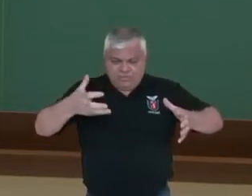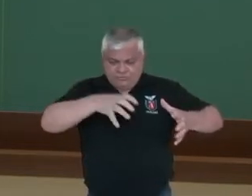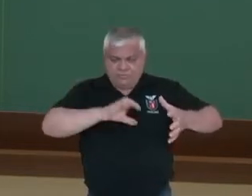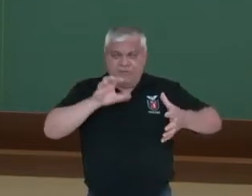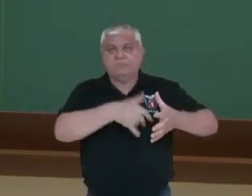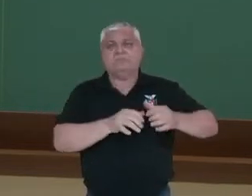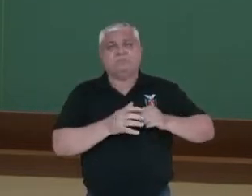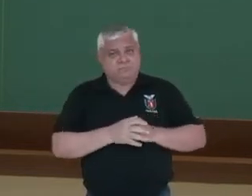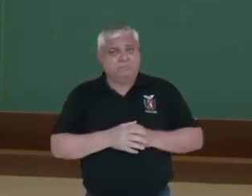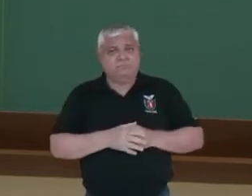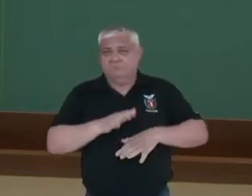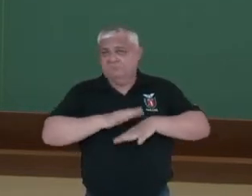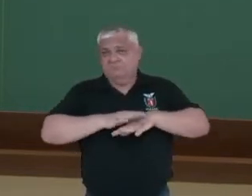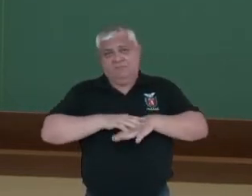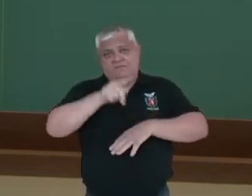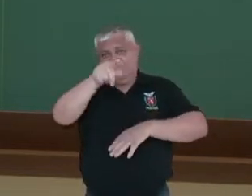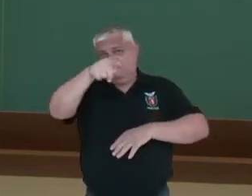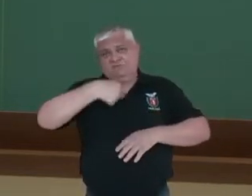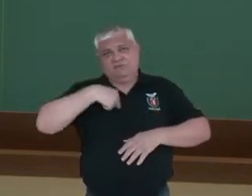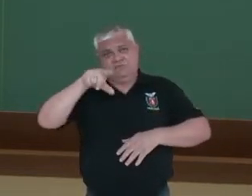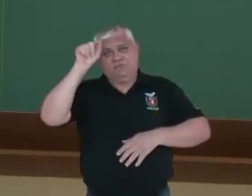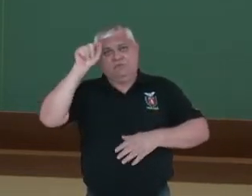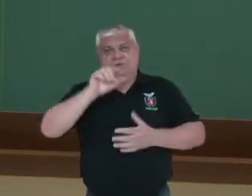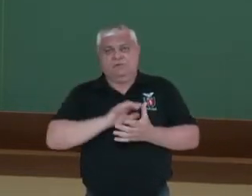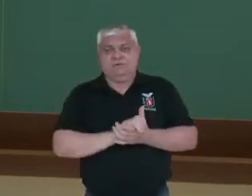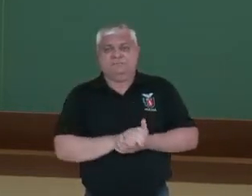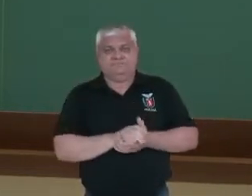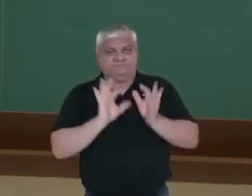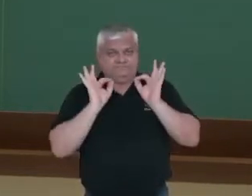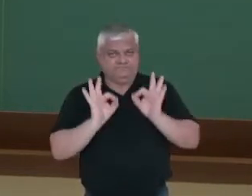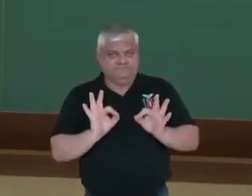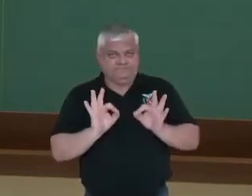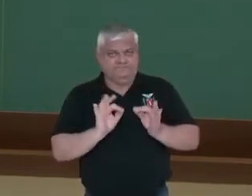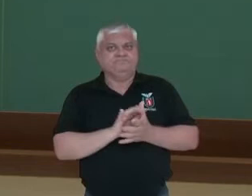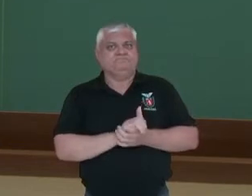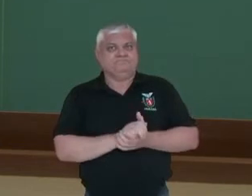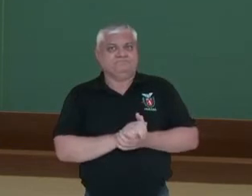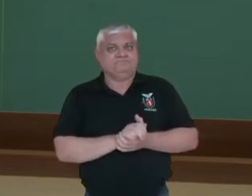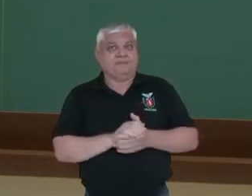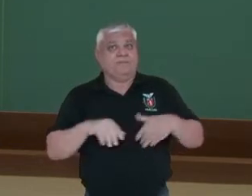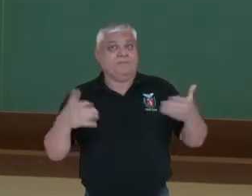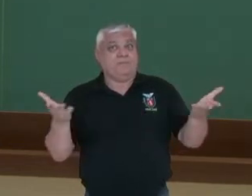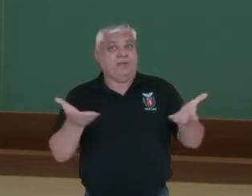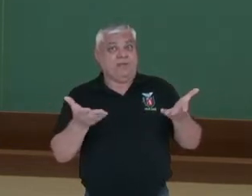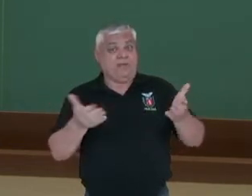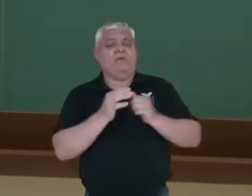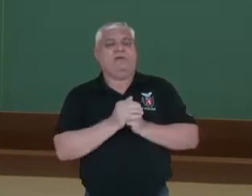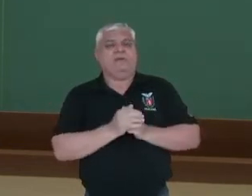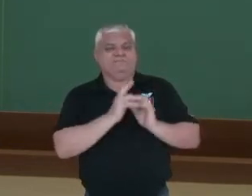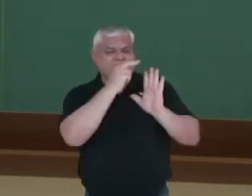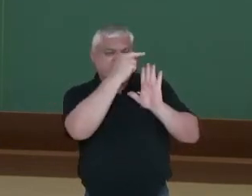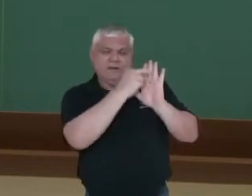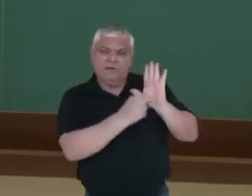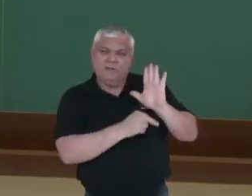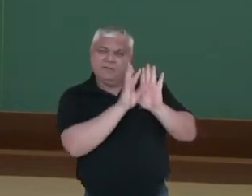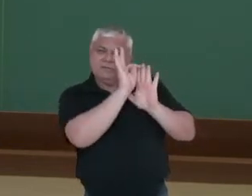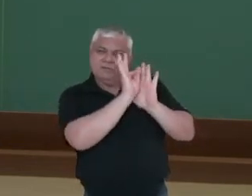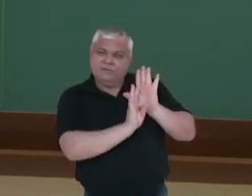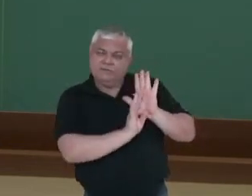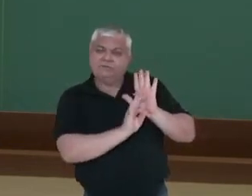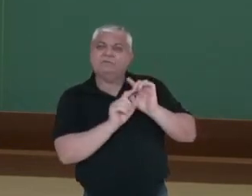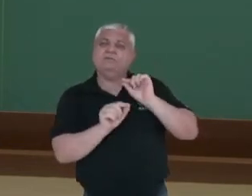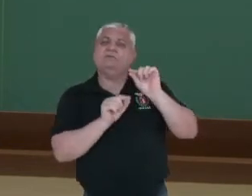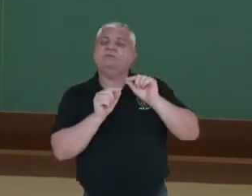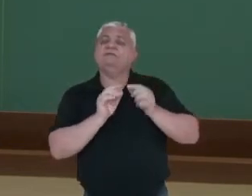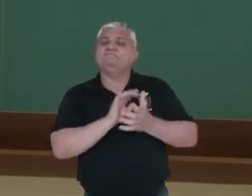que vai levar embora os seus produtos. Belezinha? Então agora, depois de ler esse texto, vou falar